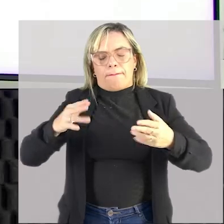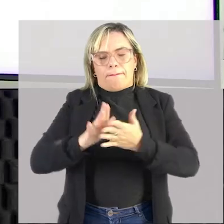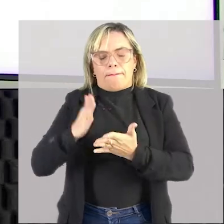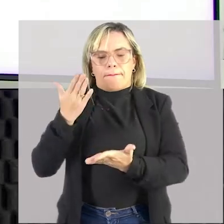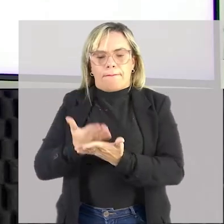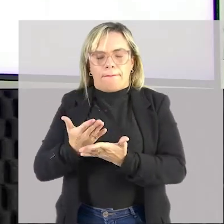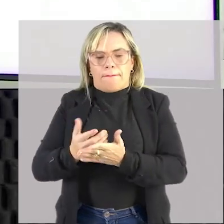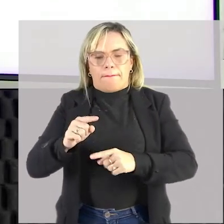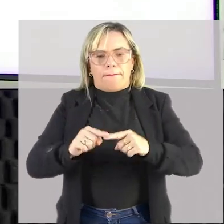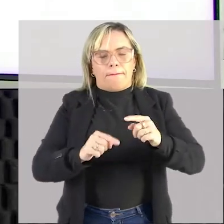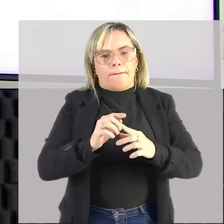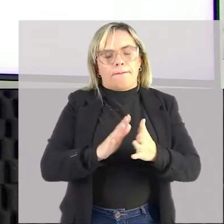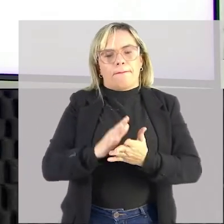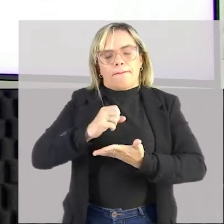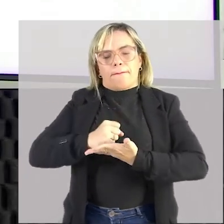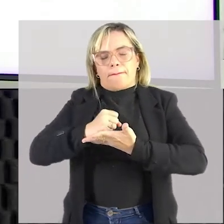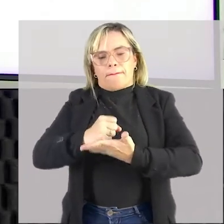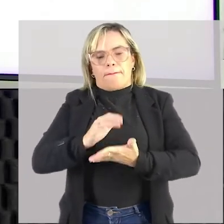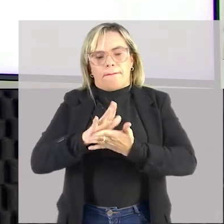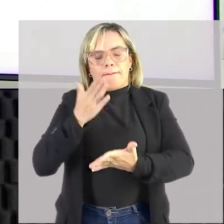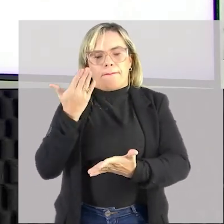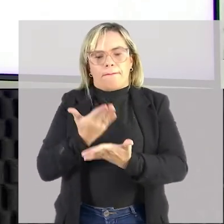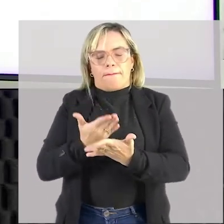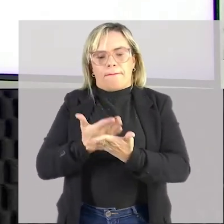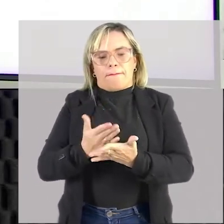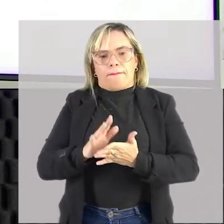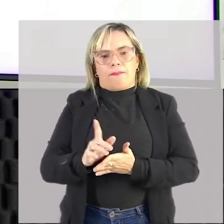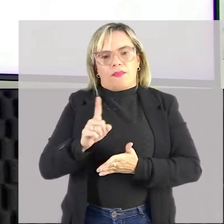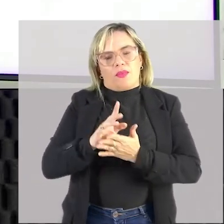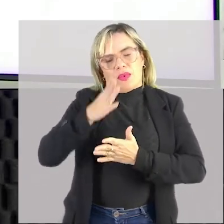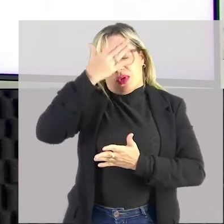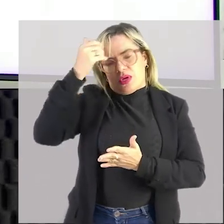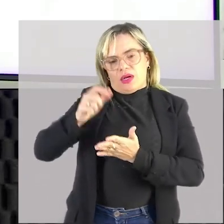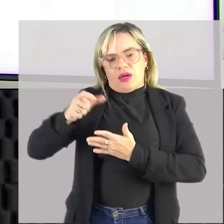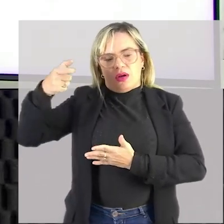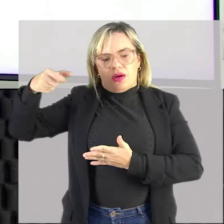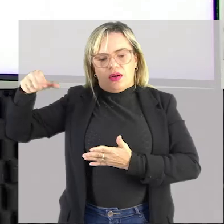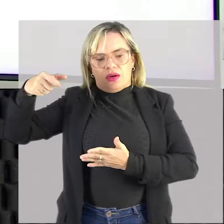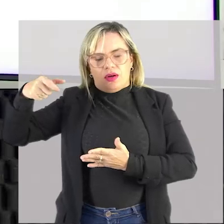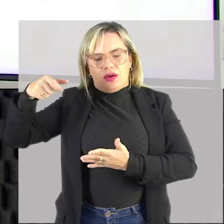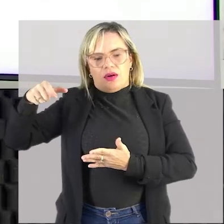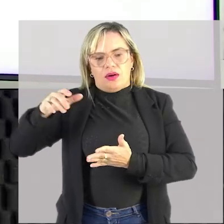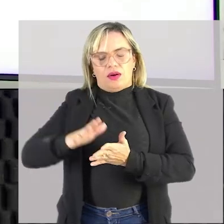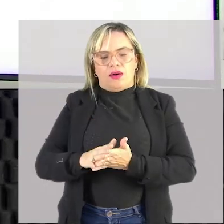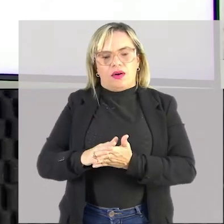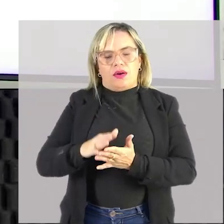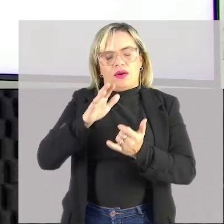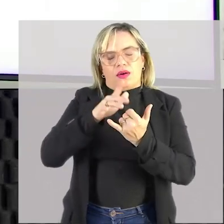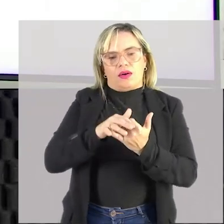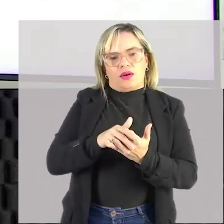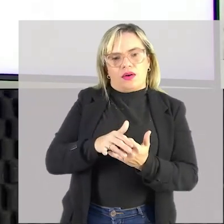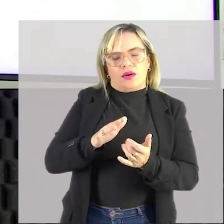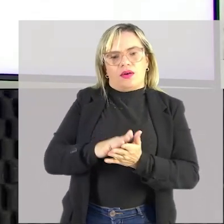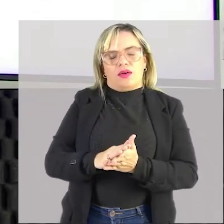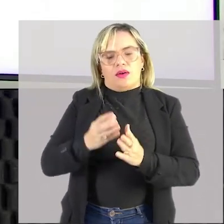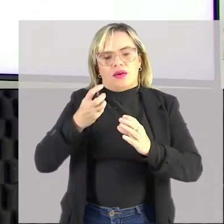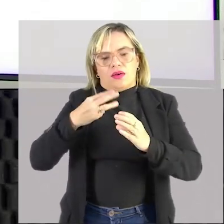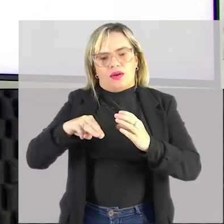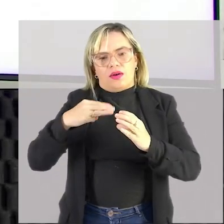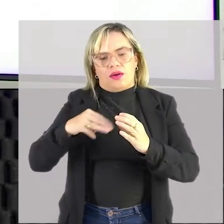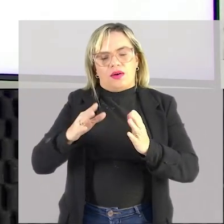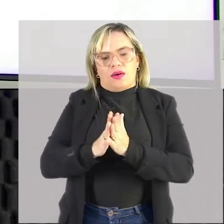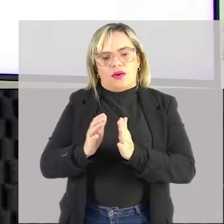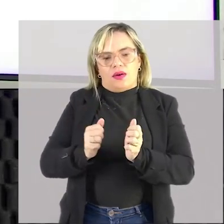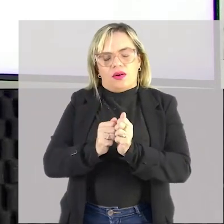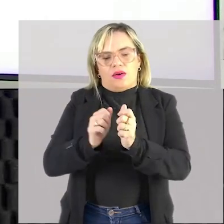lhe apoiar nos seus estudos. Não esqueça também de acionar o sininho do canal para que você possa receber as notificações. Segue a plataforma